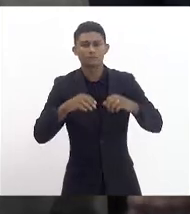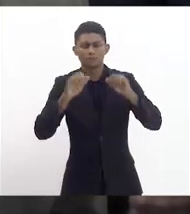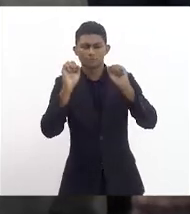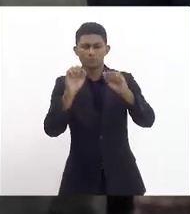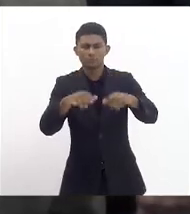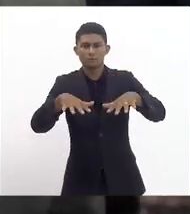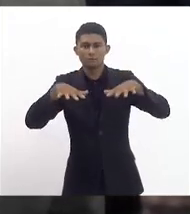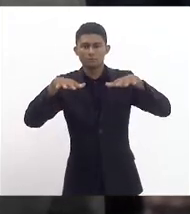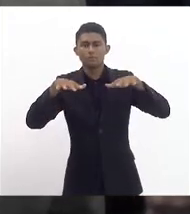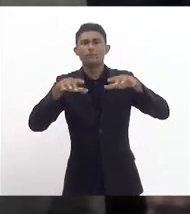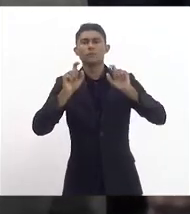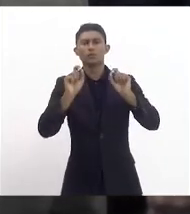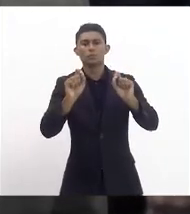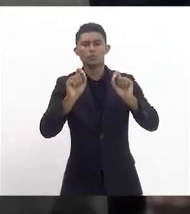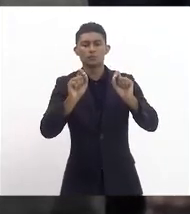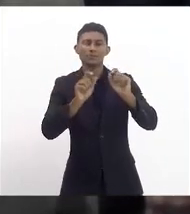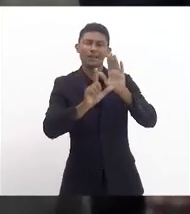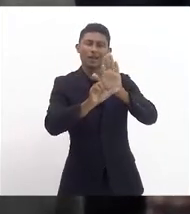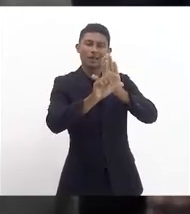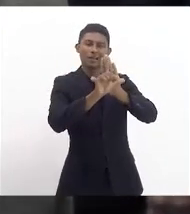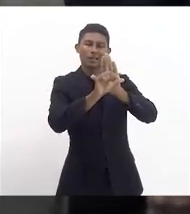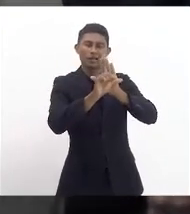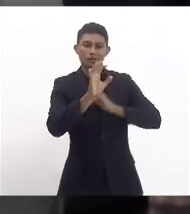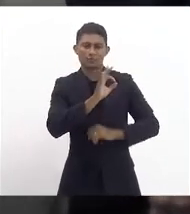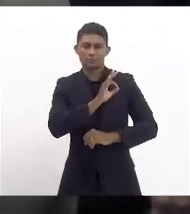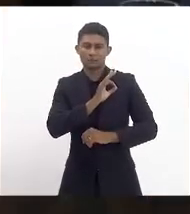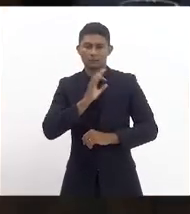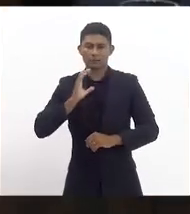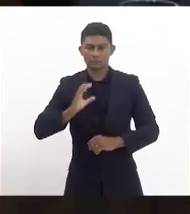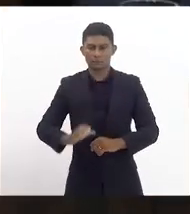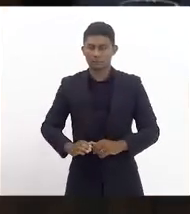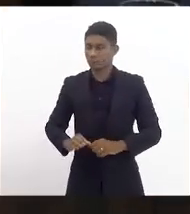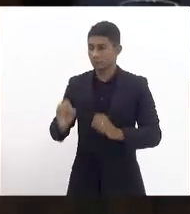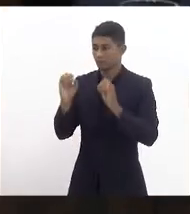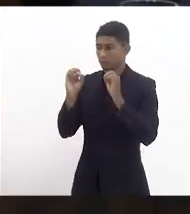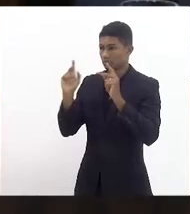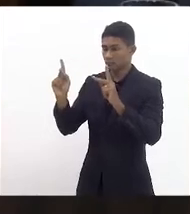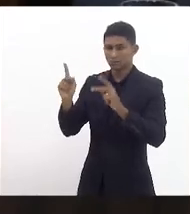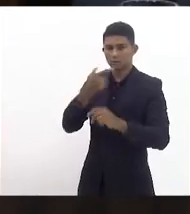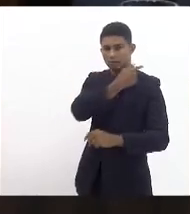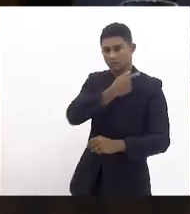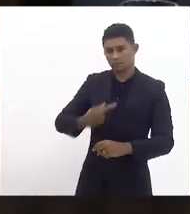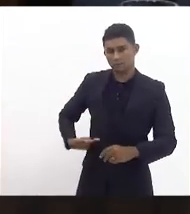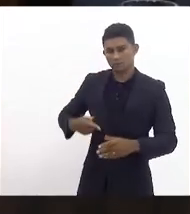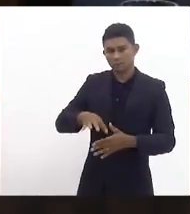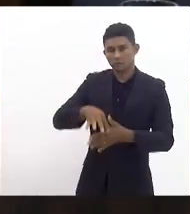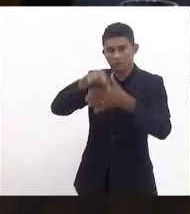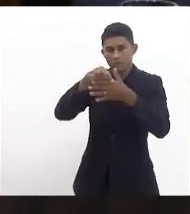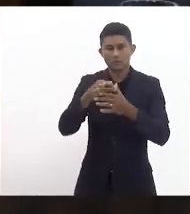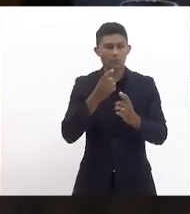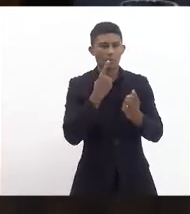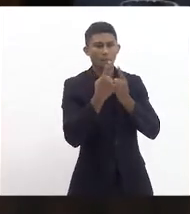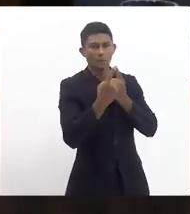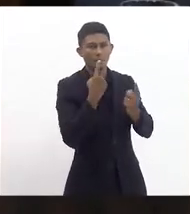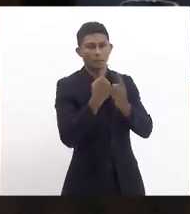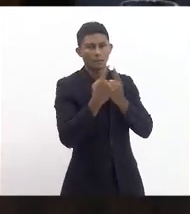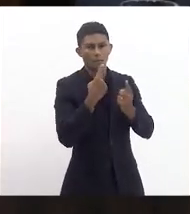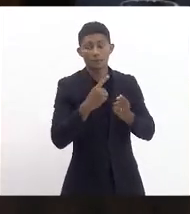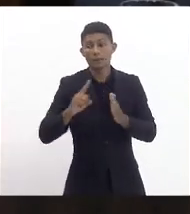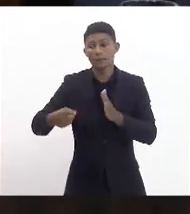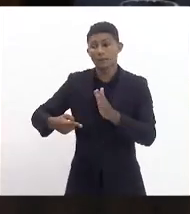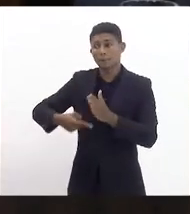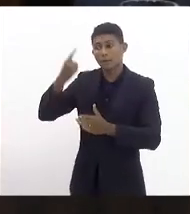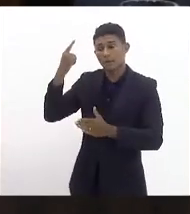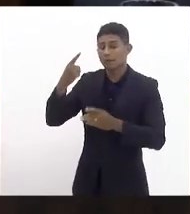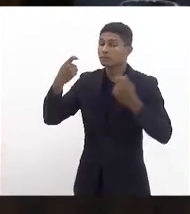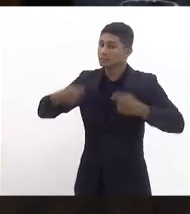da Polícia Civil. Ok, vou conversar com o líder do governo. O cronograma. Primeiro vamos fazer as audiências. Mês de